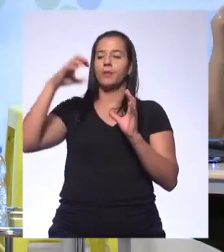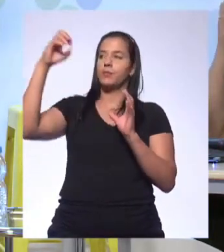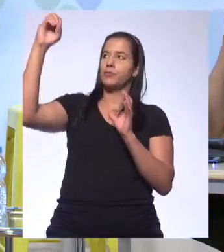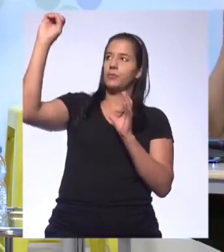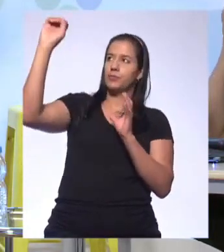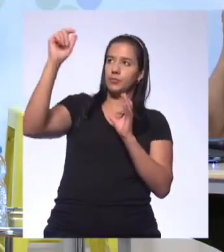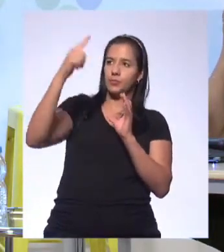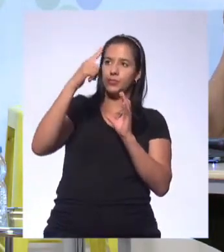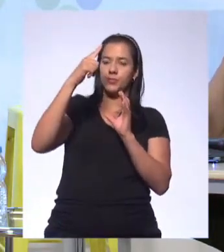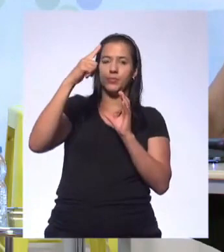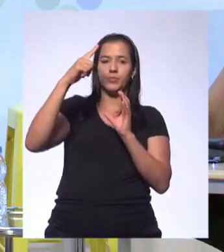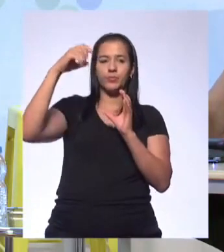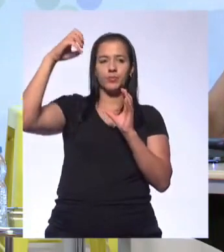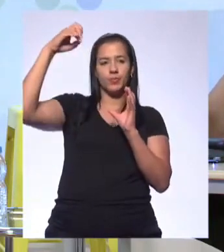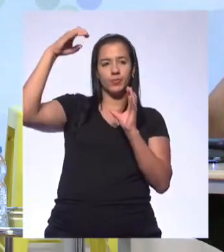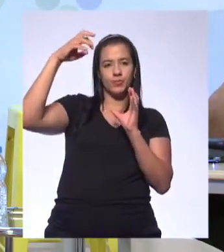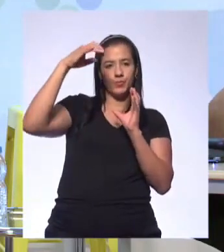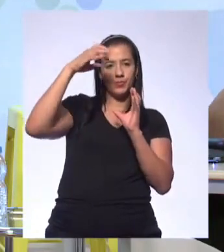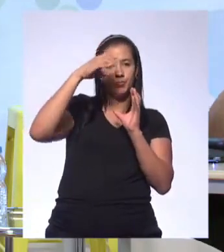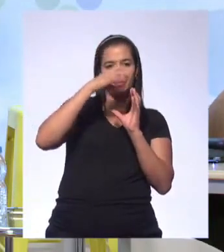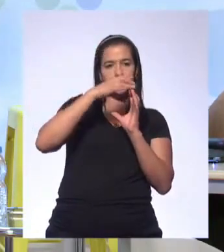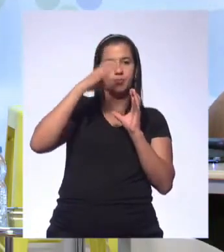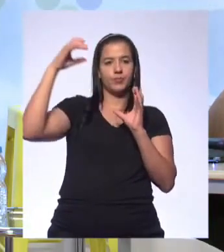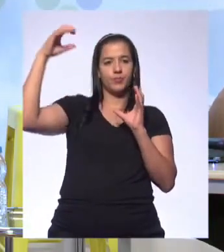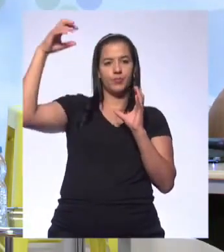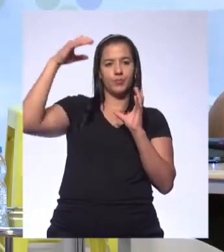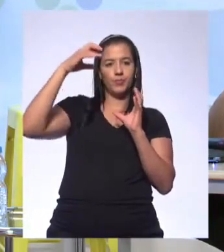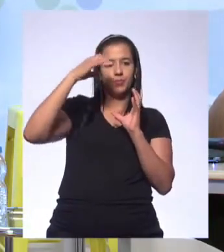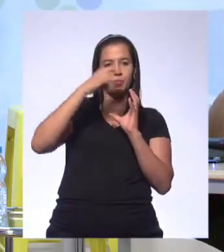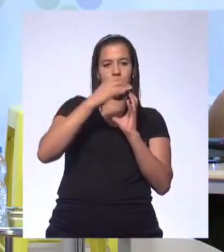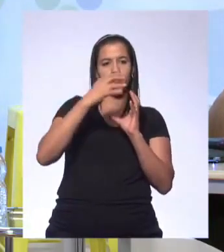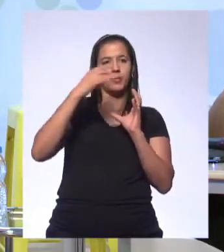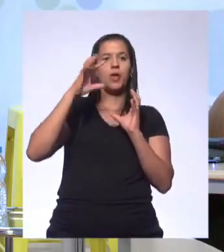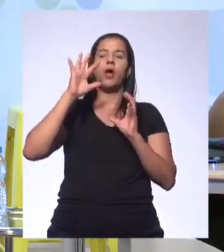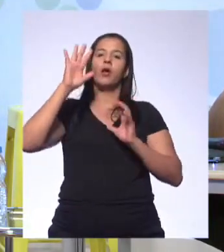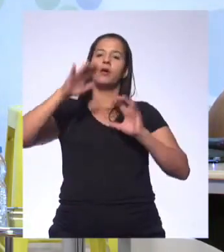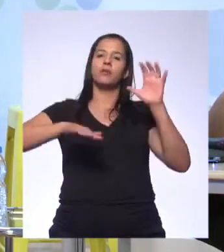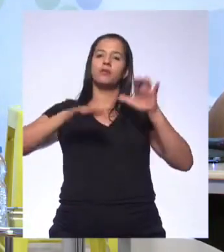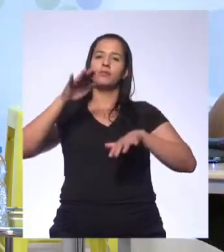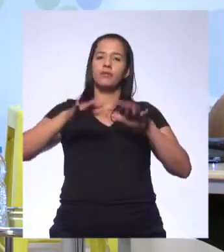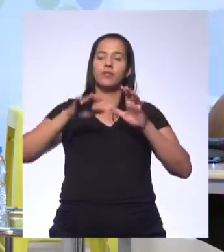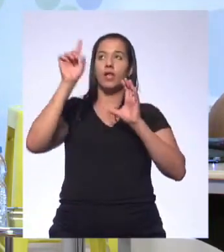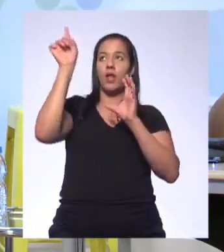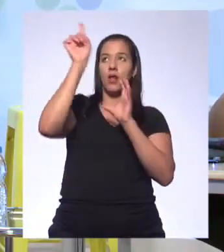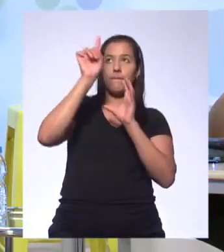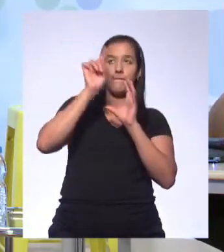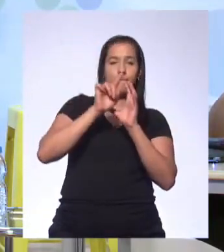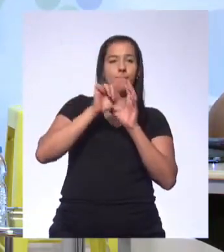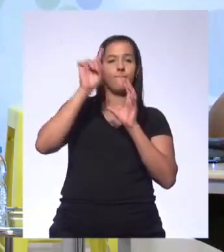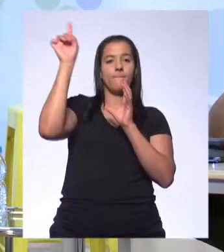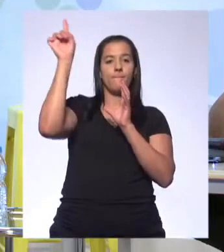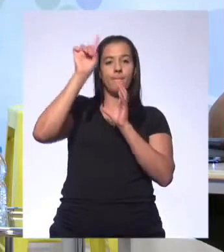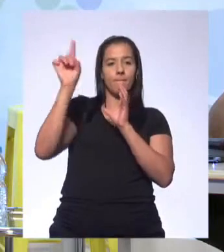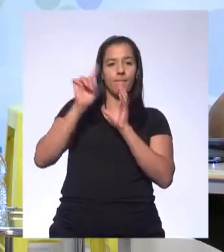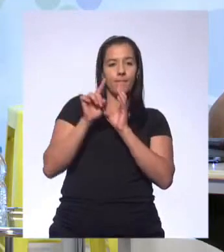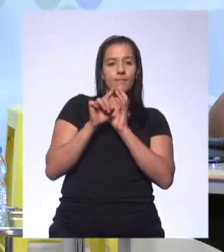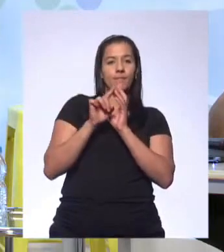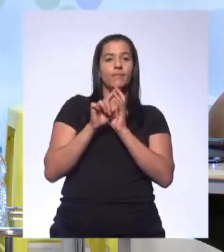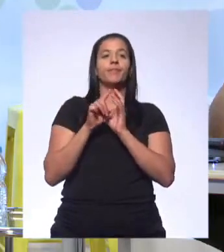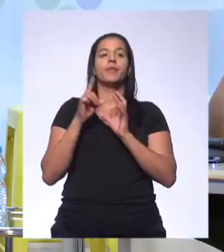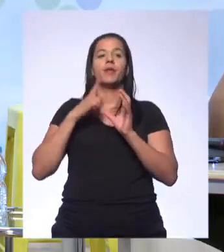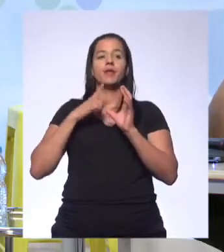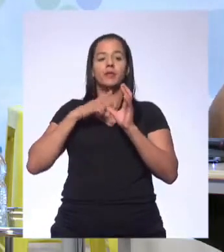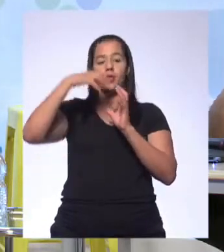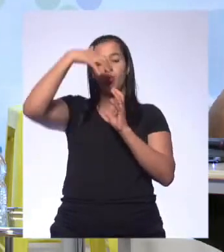ele vai emitir os raios infravermelhos. Boa parte desses raios infravermelhos, eles